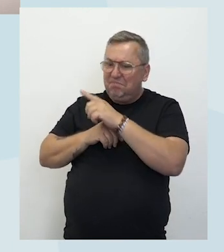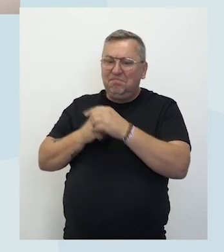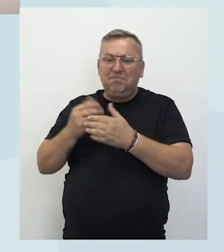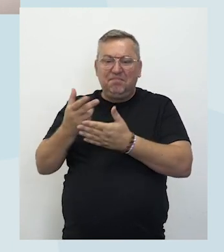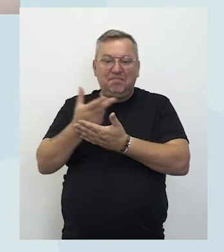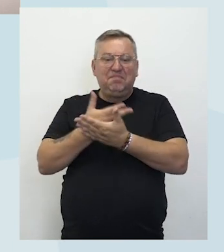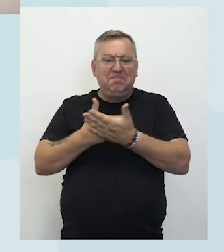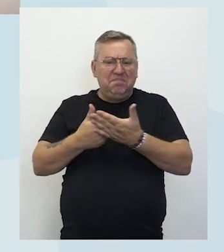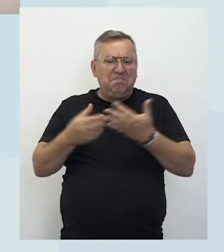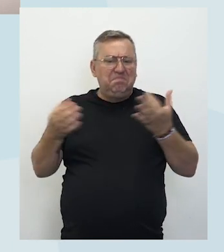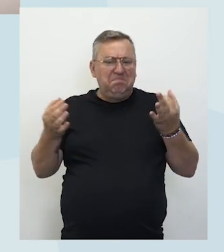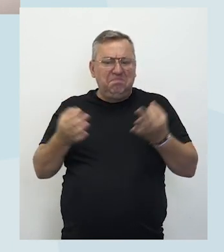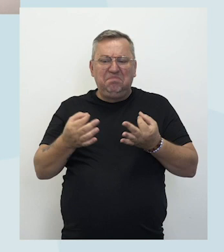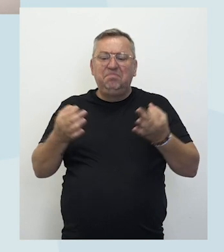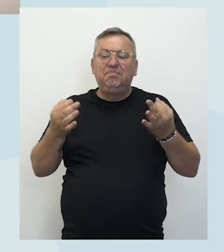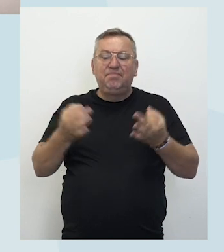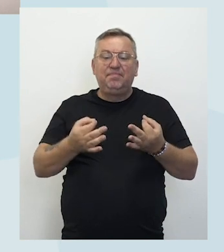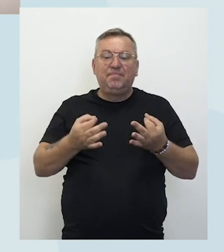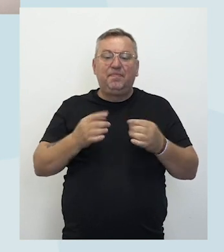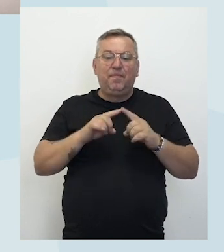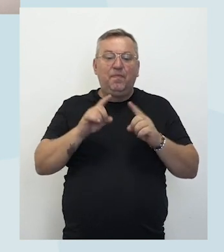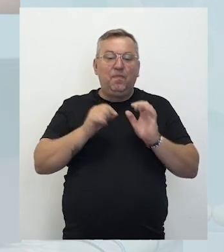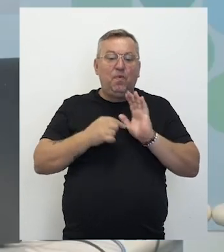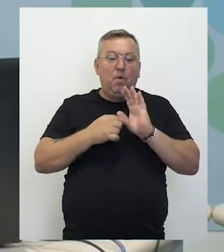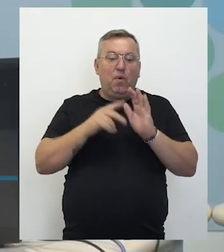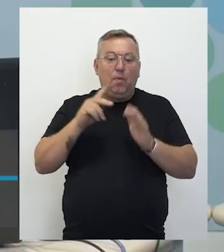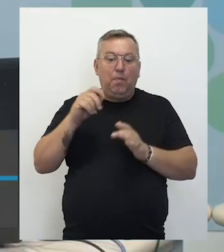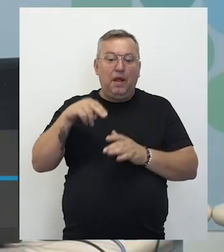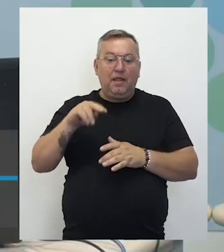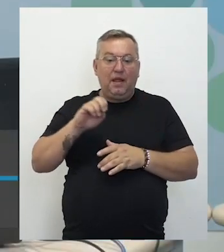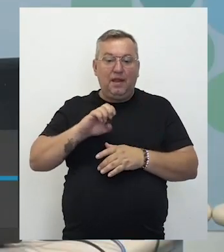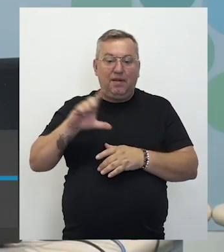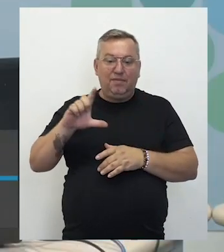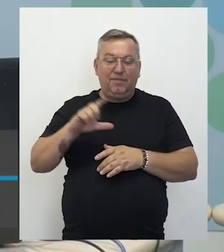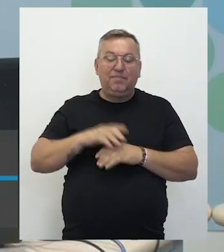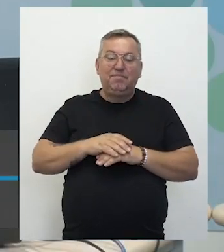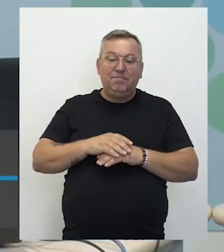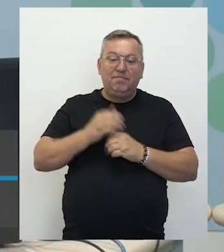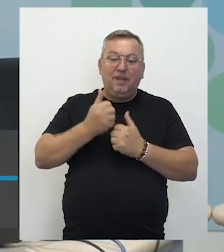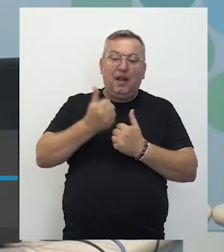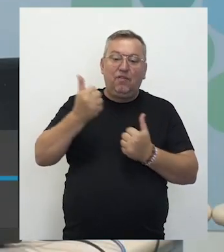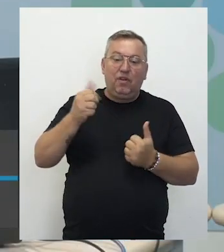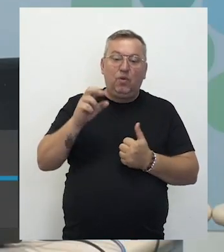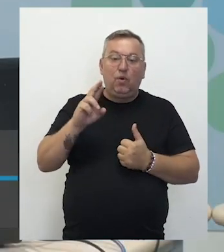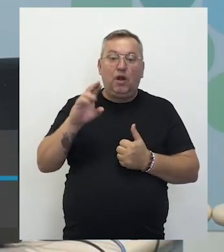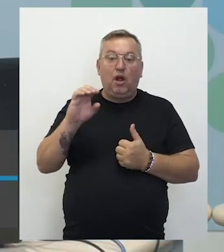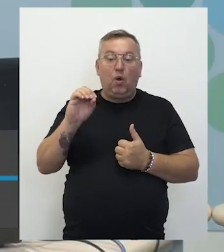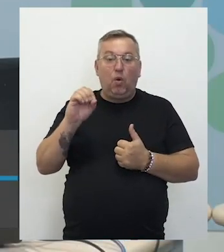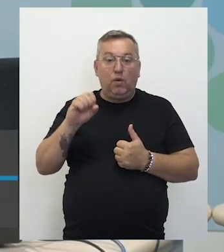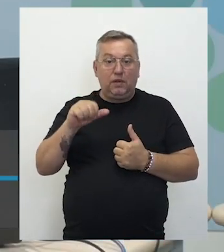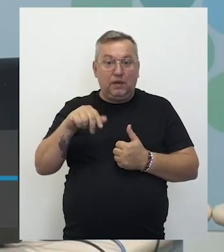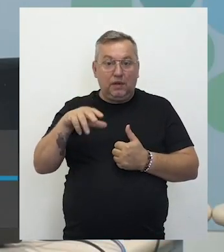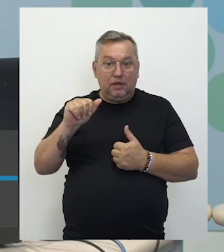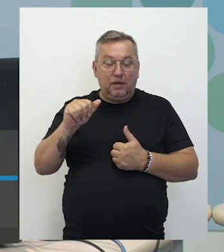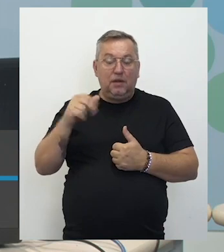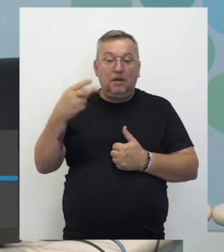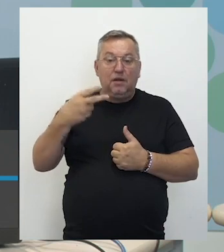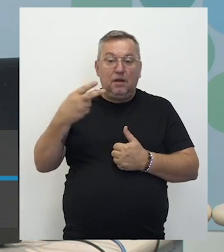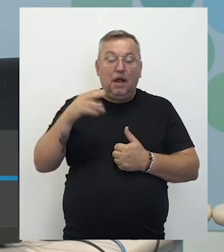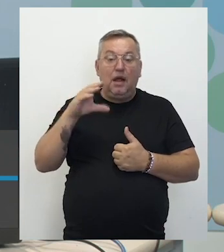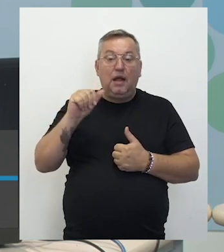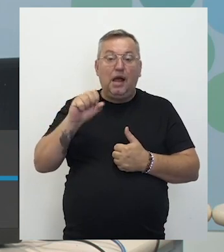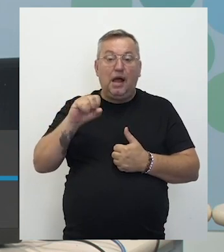que ela fez aí, retratando o Pantanal. Fica aqui o nosso abraço à diretora Rosana, né, a vice-diretora Cássia, a